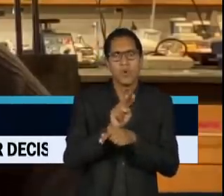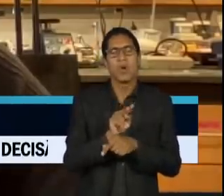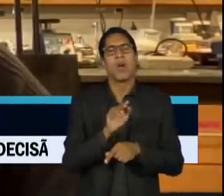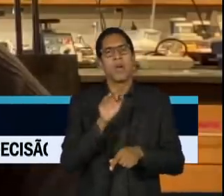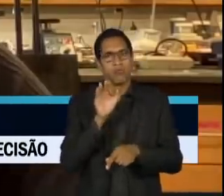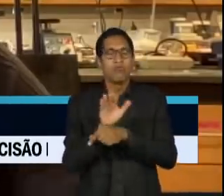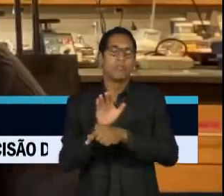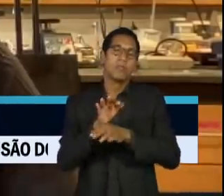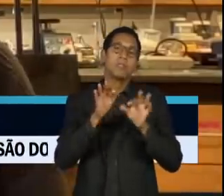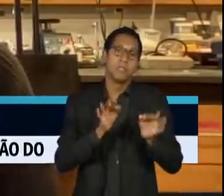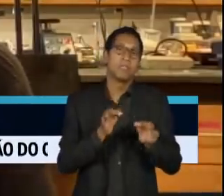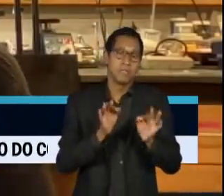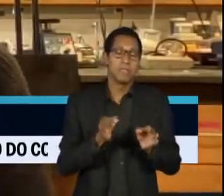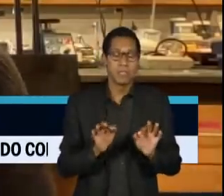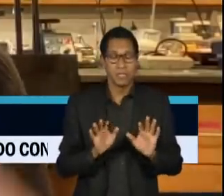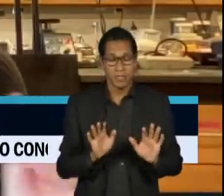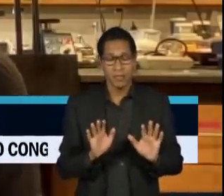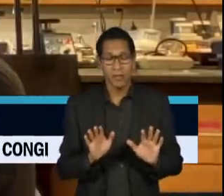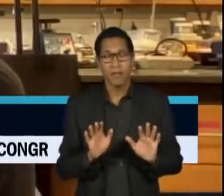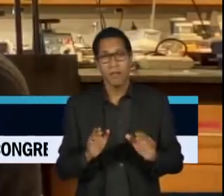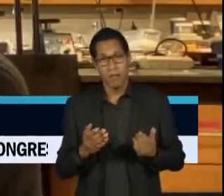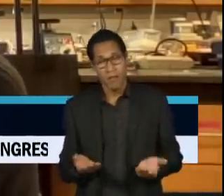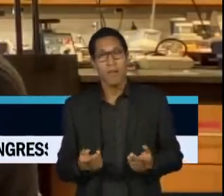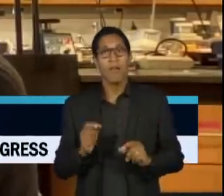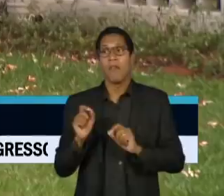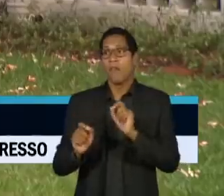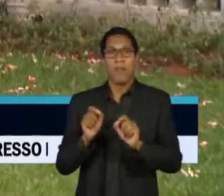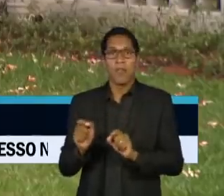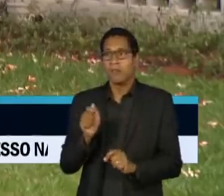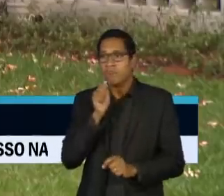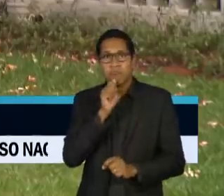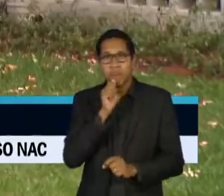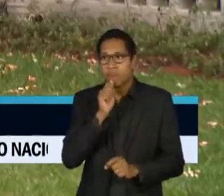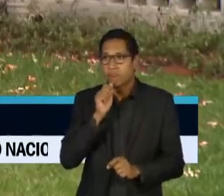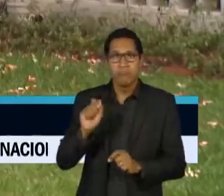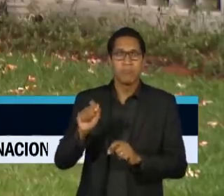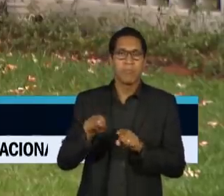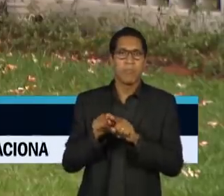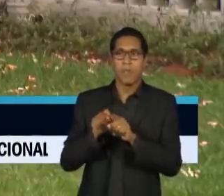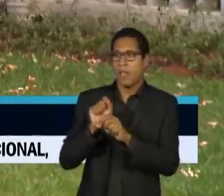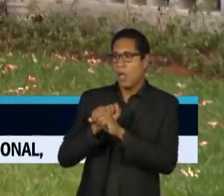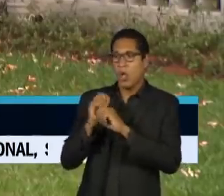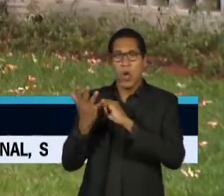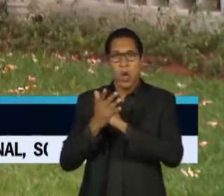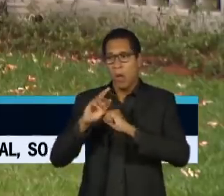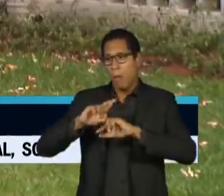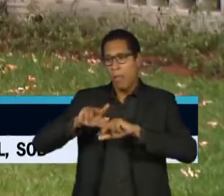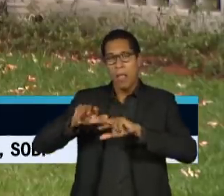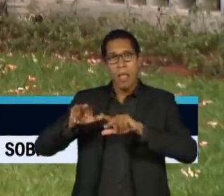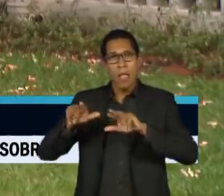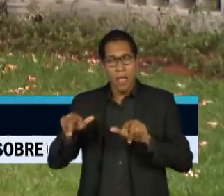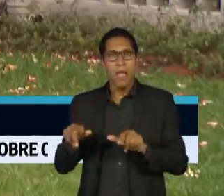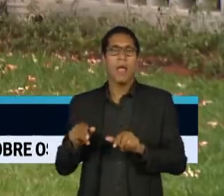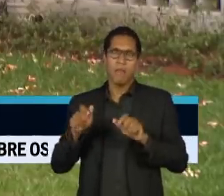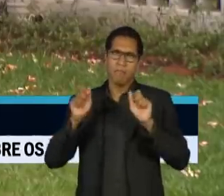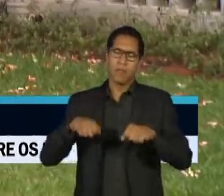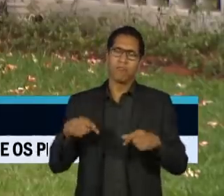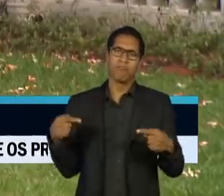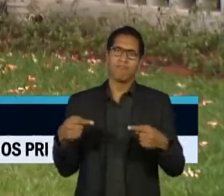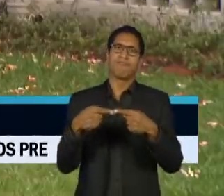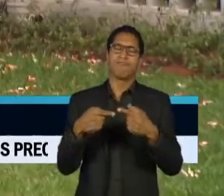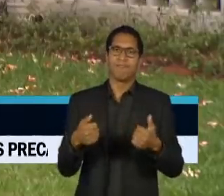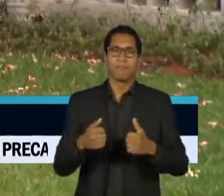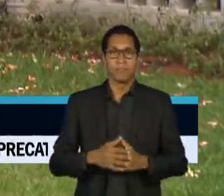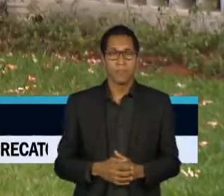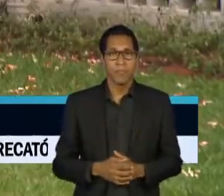hospitalização e morte. Isso não aconteceu ainda para nenhuma variante. Numa coisa, os cientistas concordam. A desigualdade na distribuição de imunizantes tem